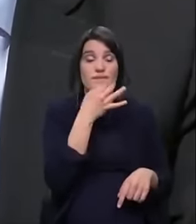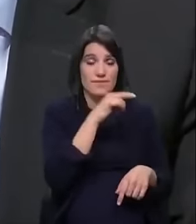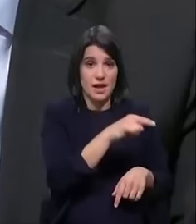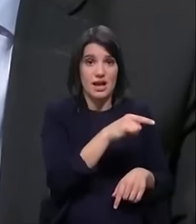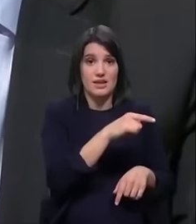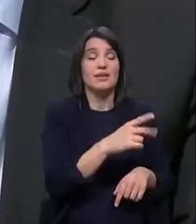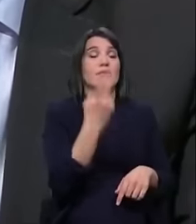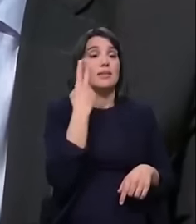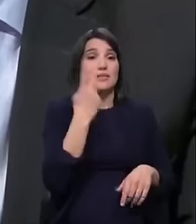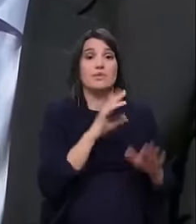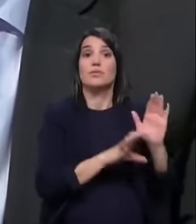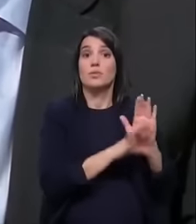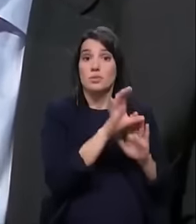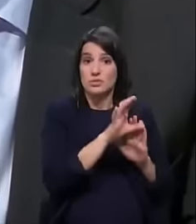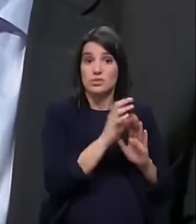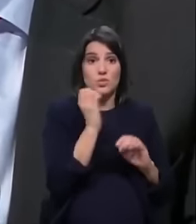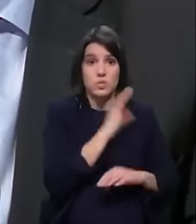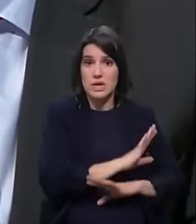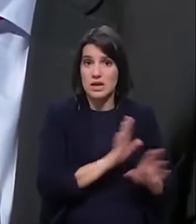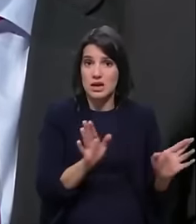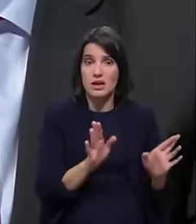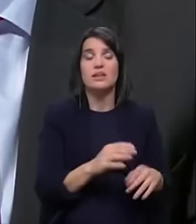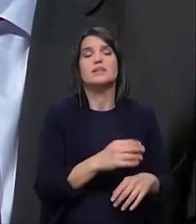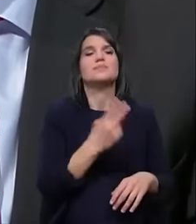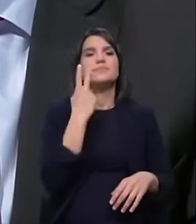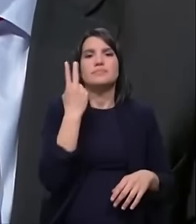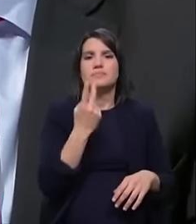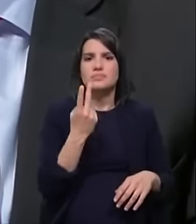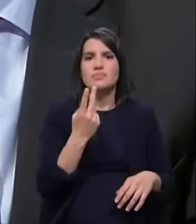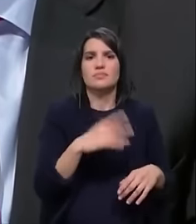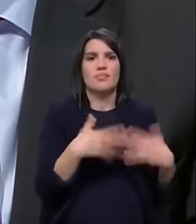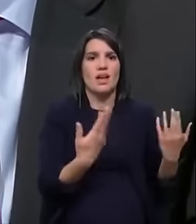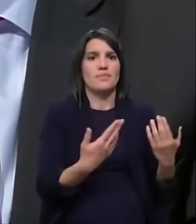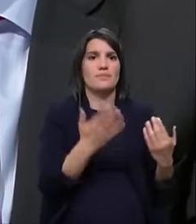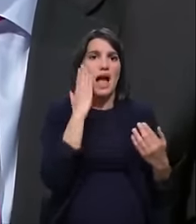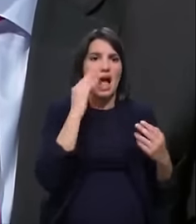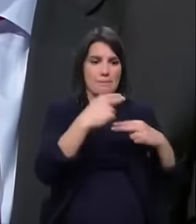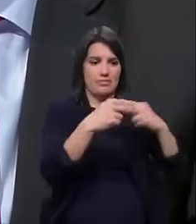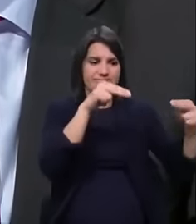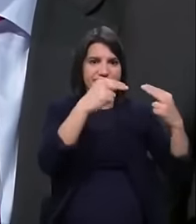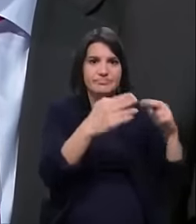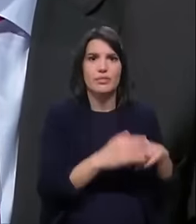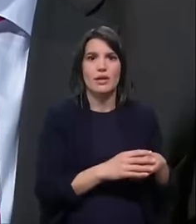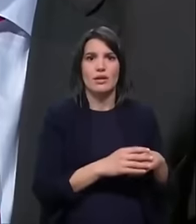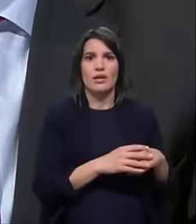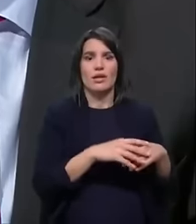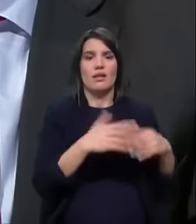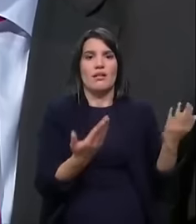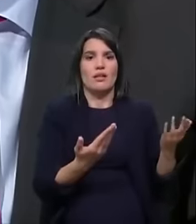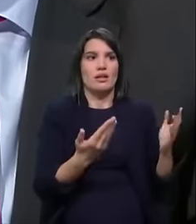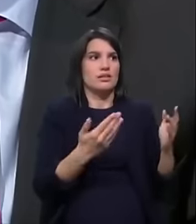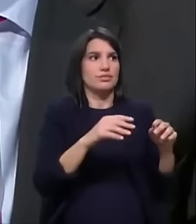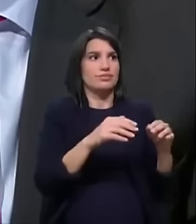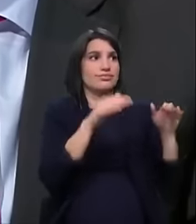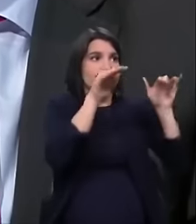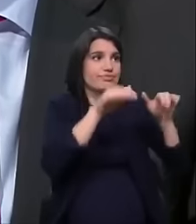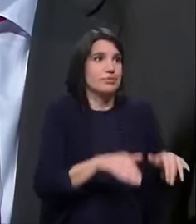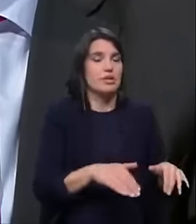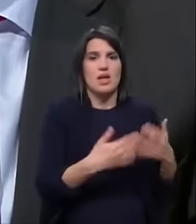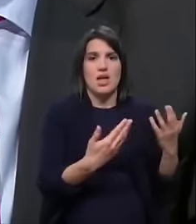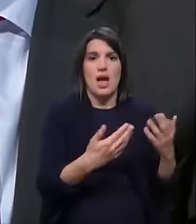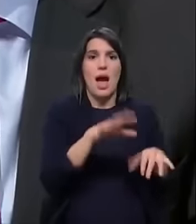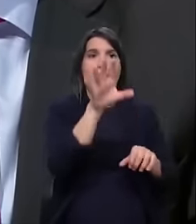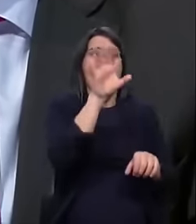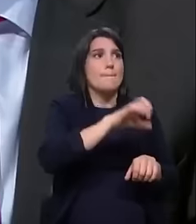e vivem em condições precárias, que vivem em beliches, que vivem em contentores, são pessoas que depois fazem a apanha da fruta, que fazem